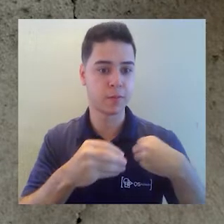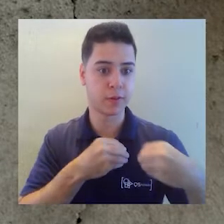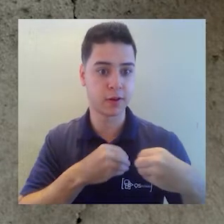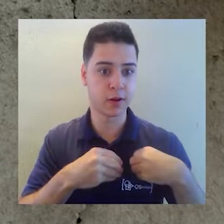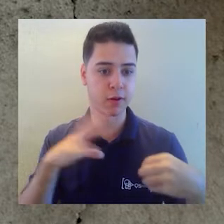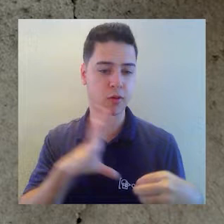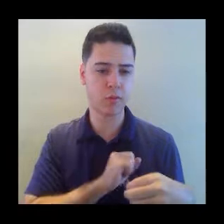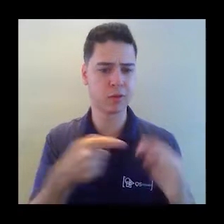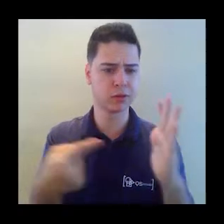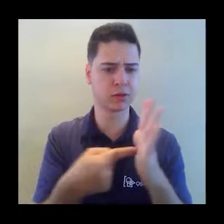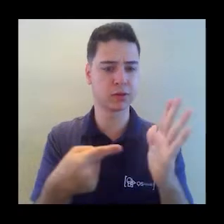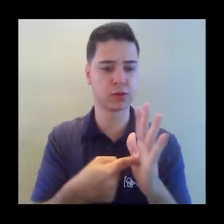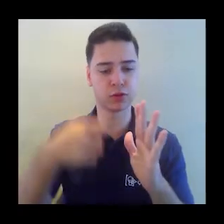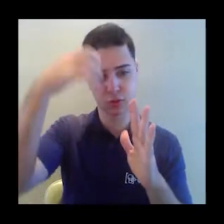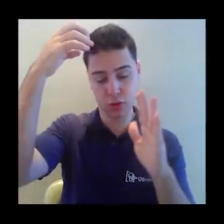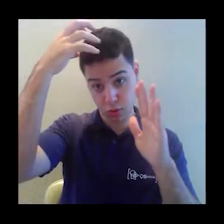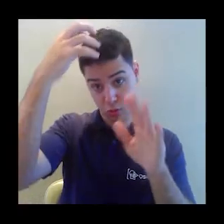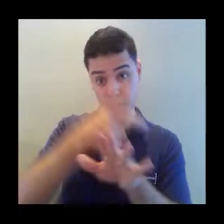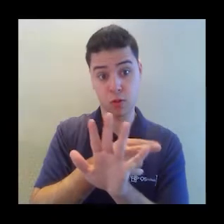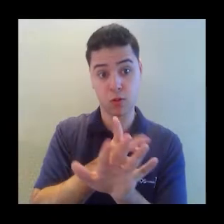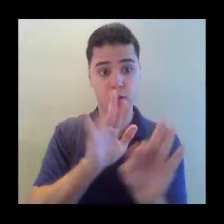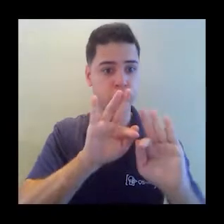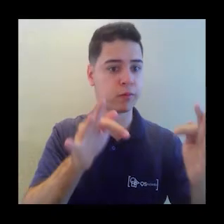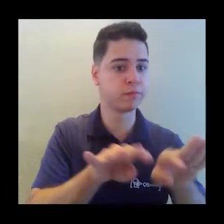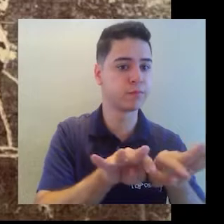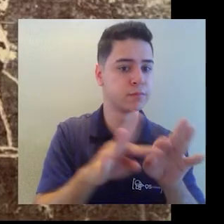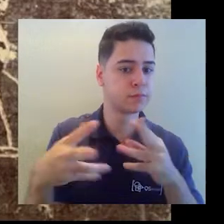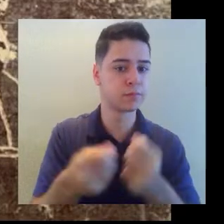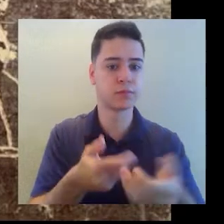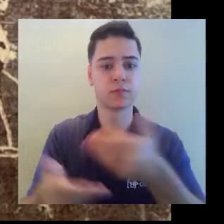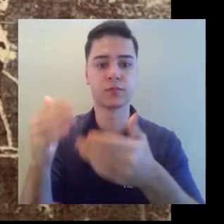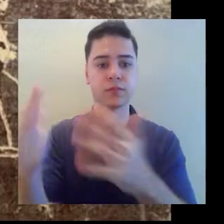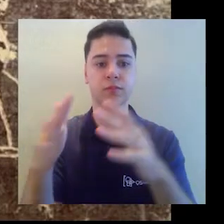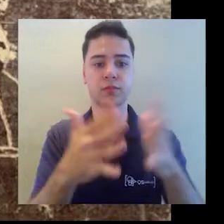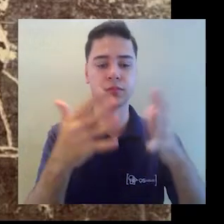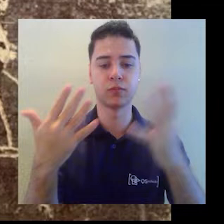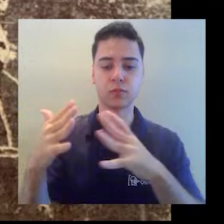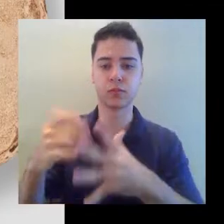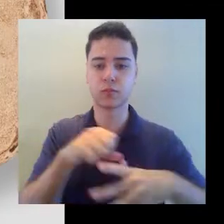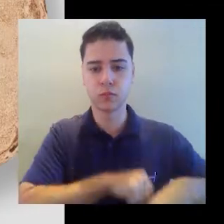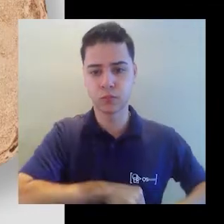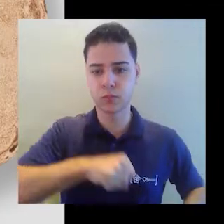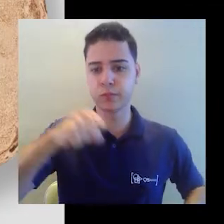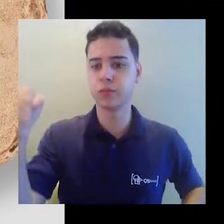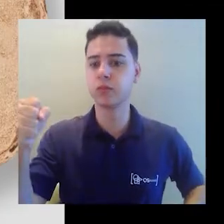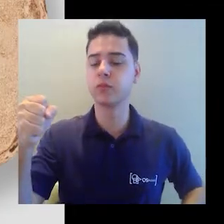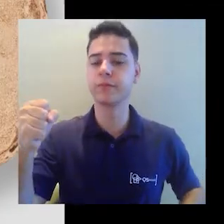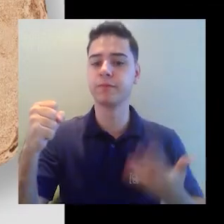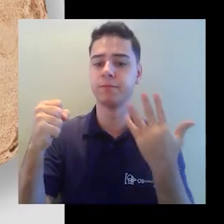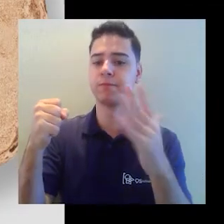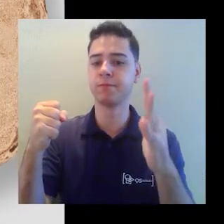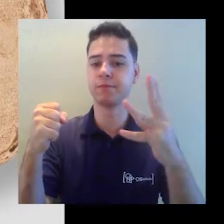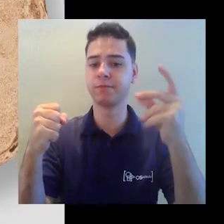recados amorosos, críticas aos poderosos do Império Romano e alguns deles fazem também homenagens aos gladiadores mais famosos daquela época.